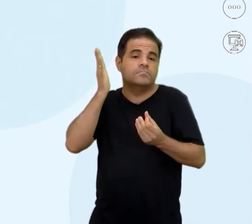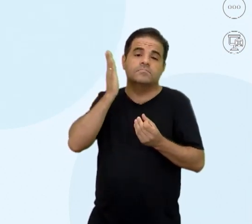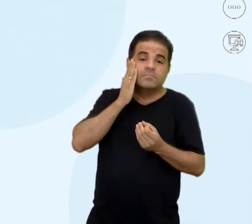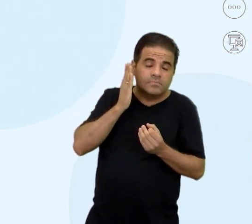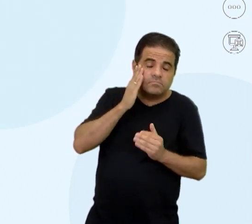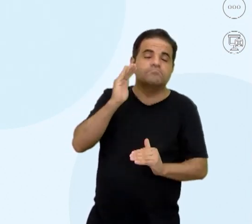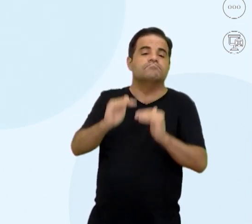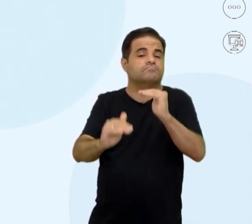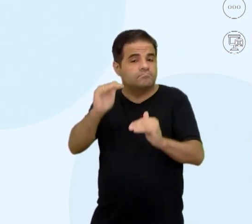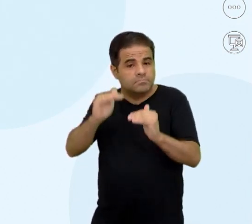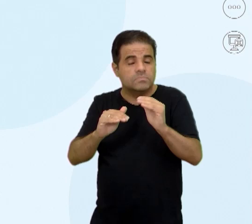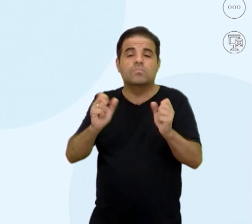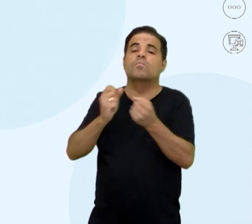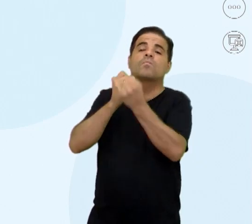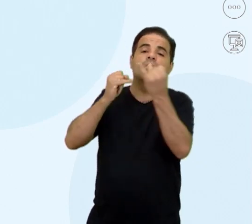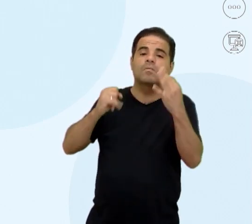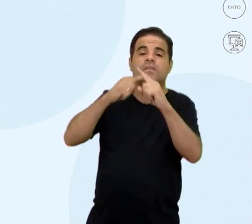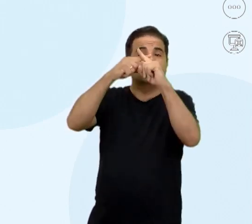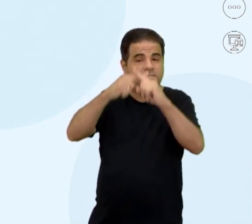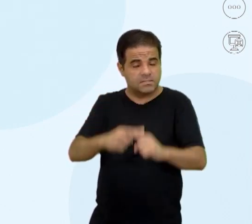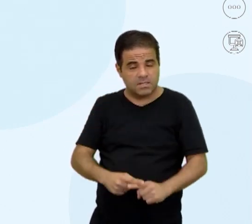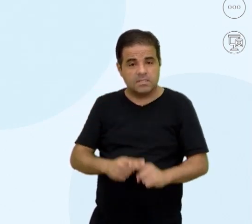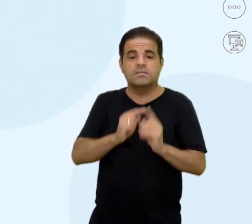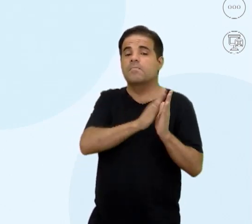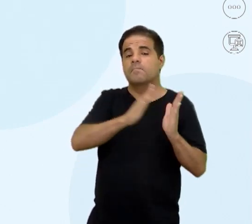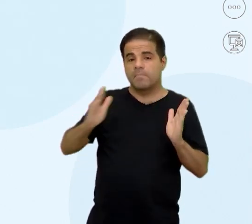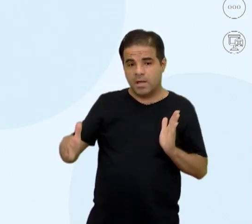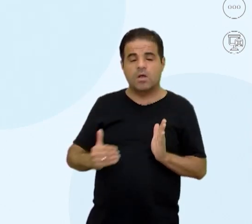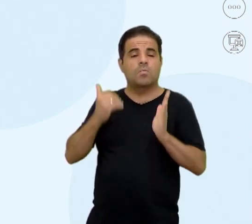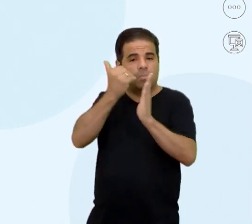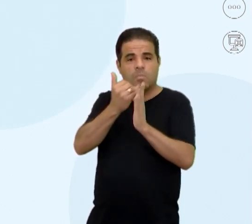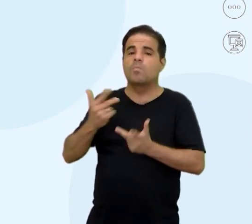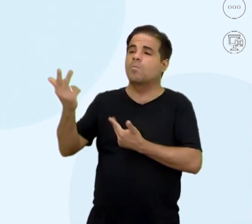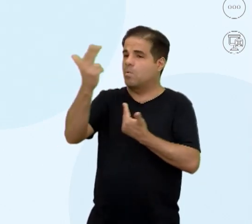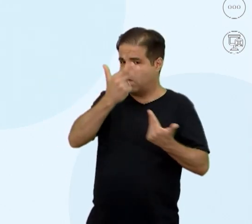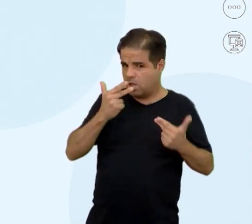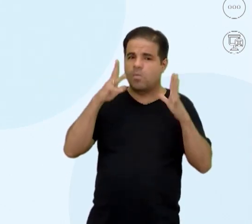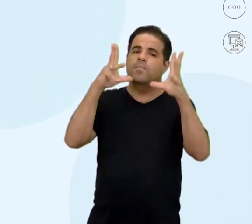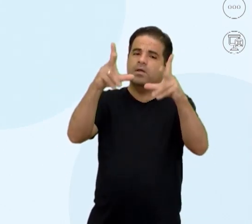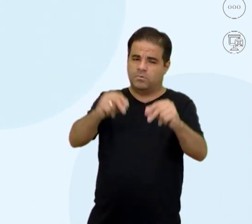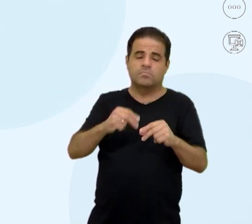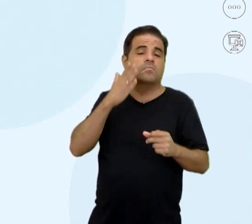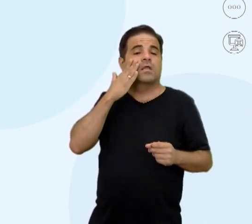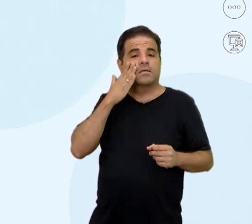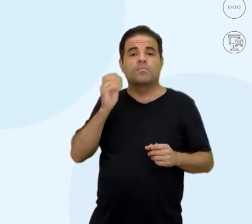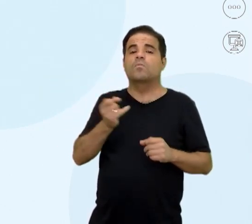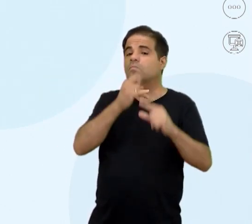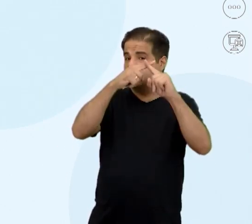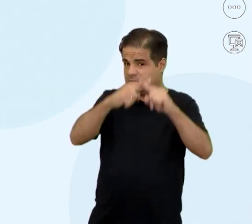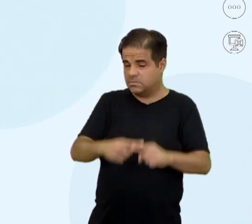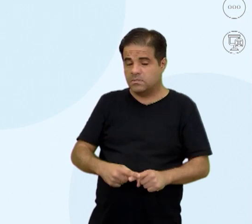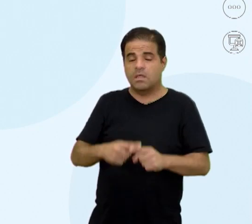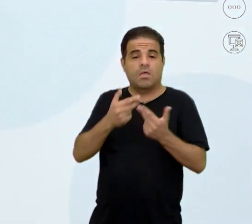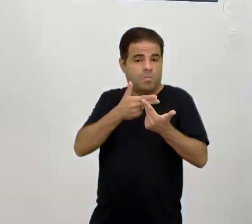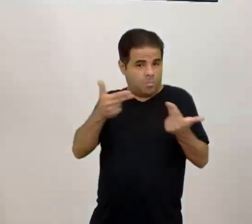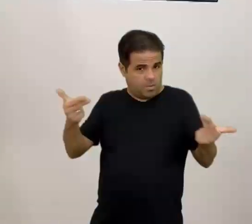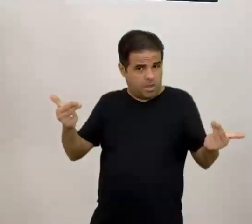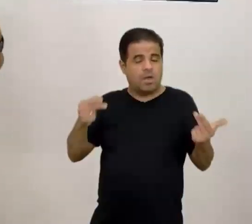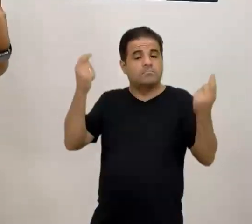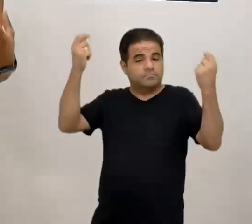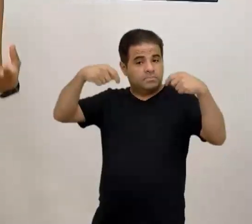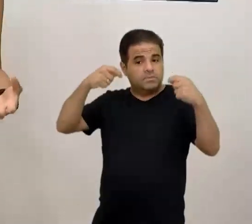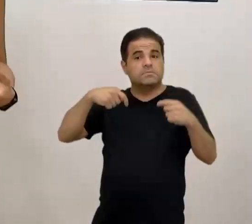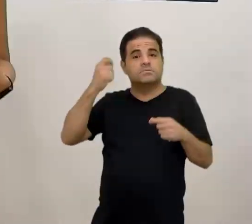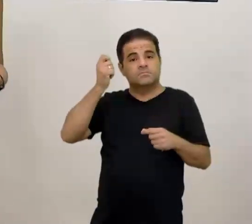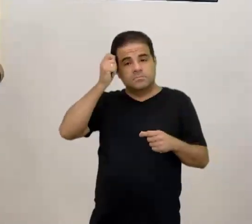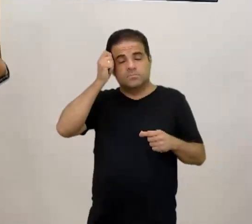que é proporcional? Tá Quer dizer, quantas vezes um lado é maior que o outro, tem que ser igual para todos. Sim. E para a gente saber quantas vezes uma coisa é maior que a outra, a gente